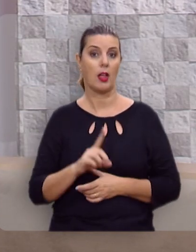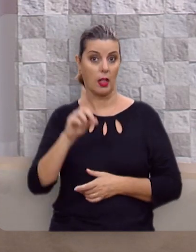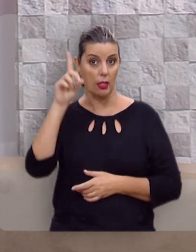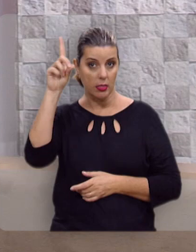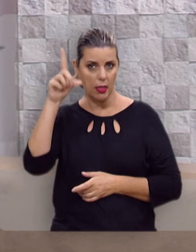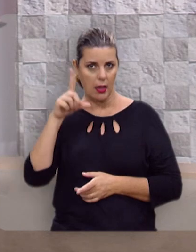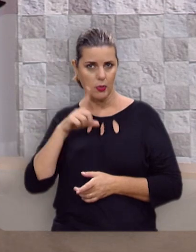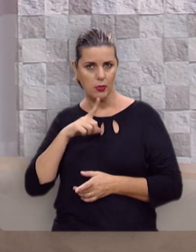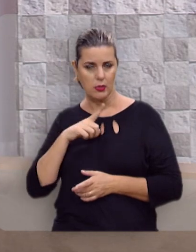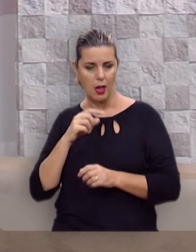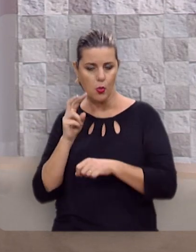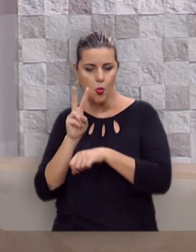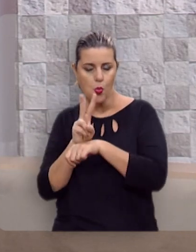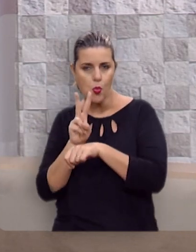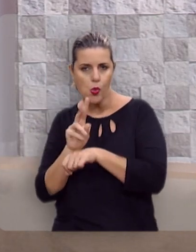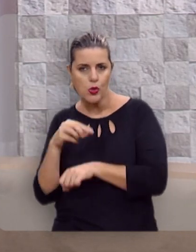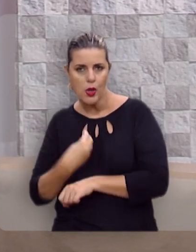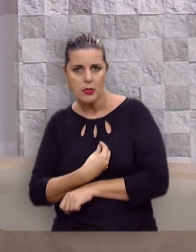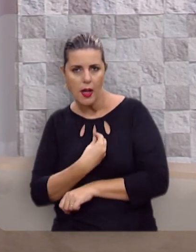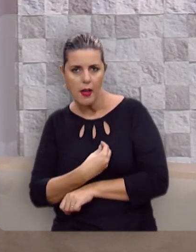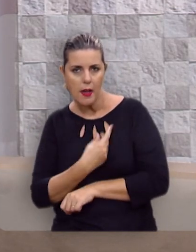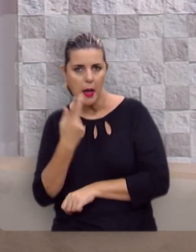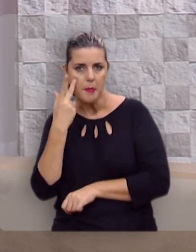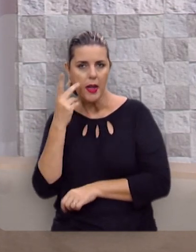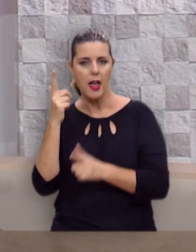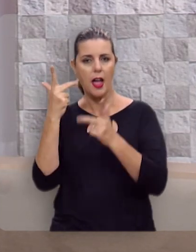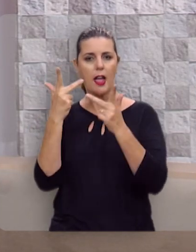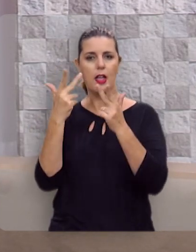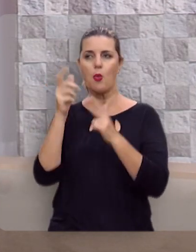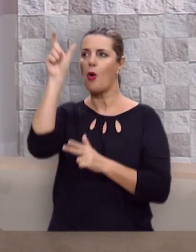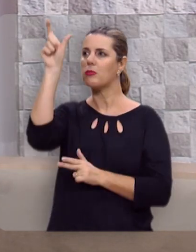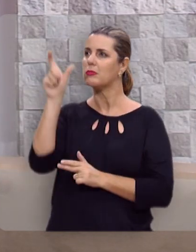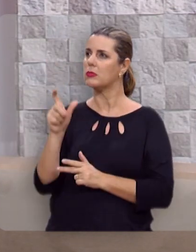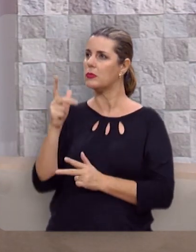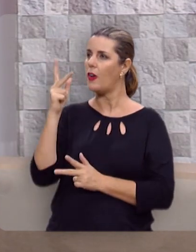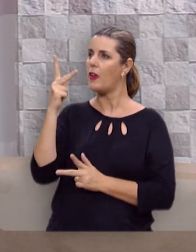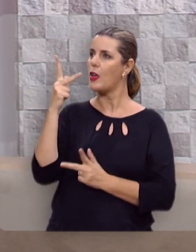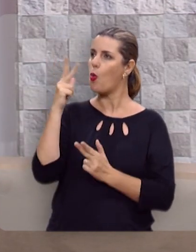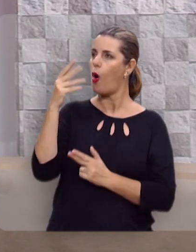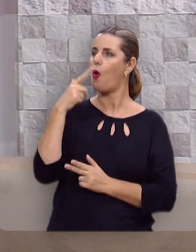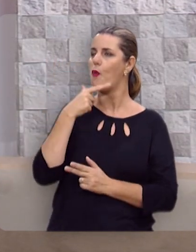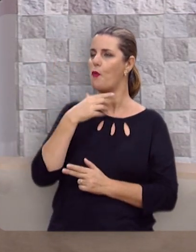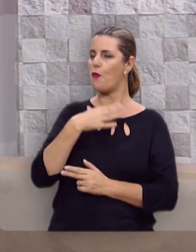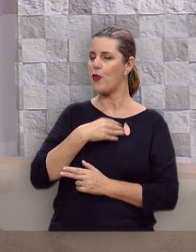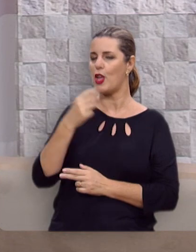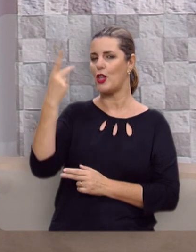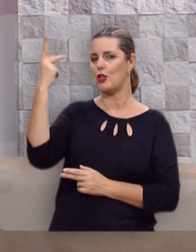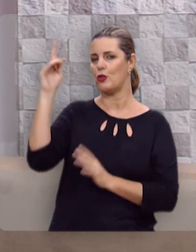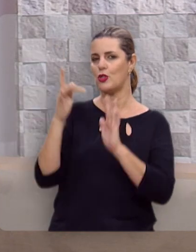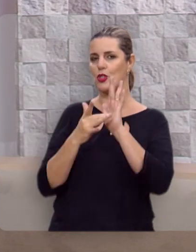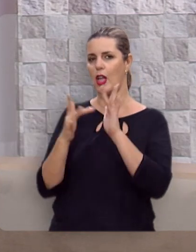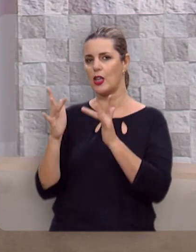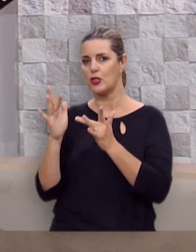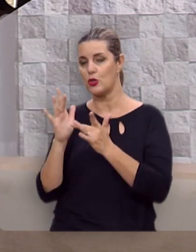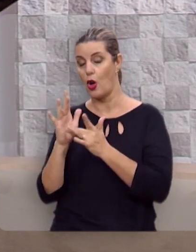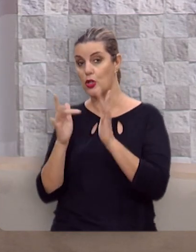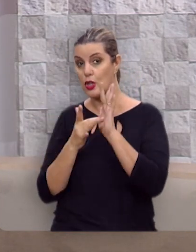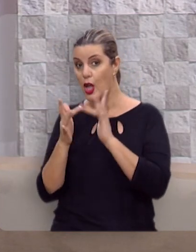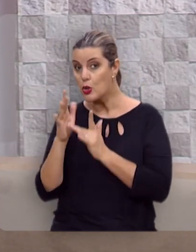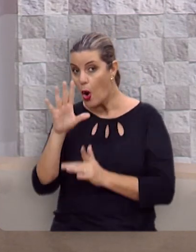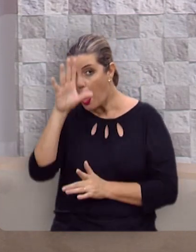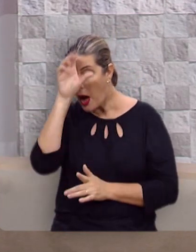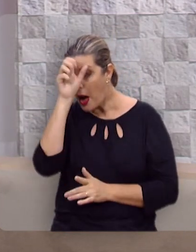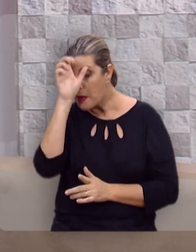29, Deus nos predestinou para sermos conformes à imagem de seu Filho. Se o próprio